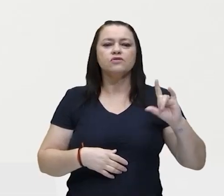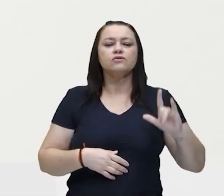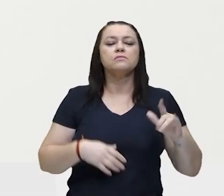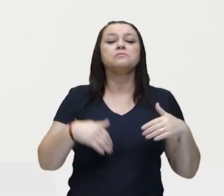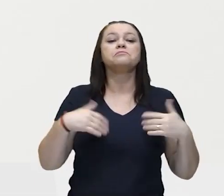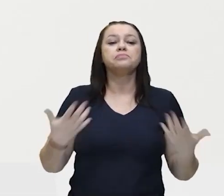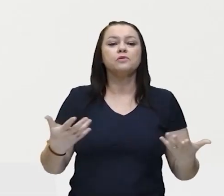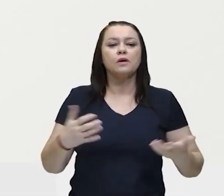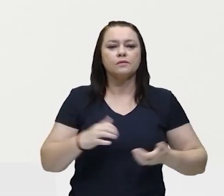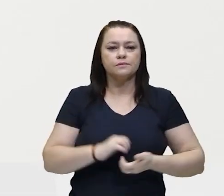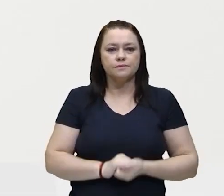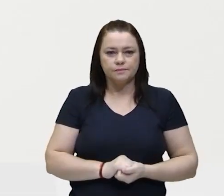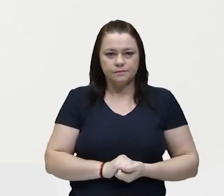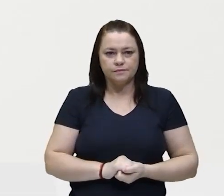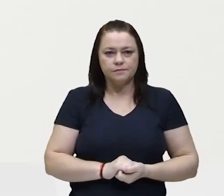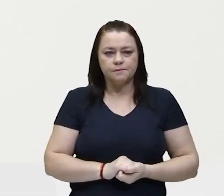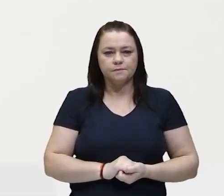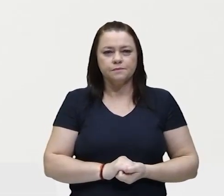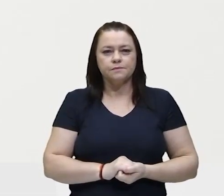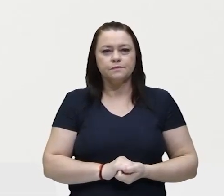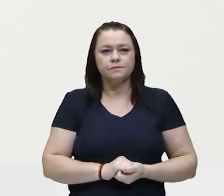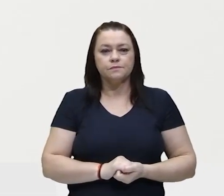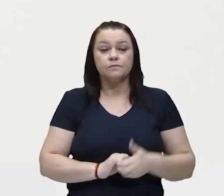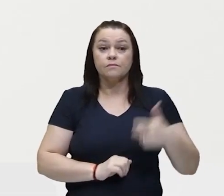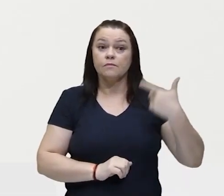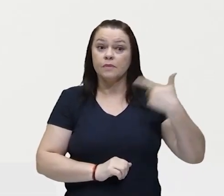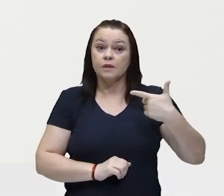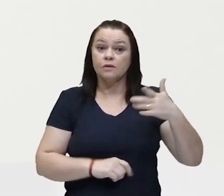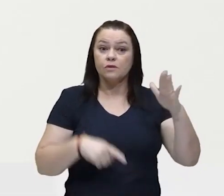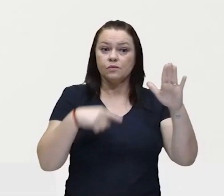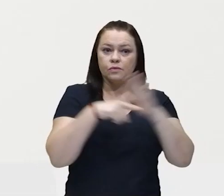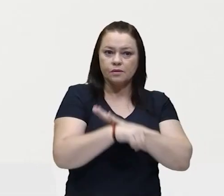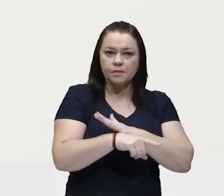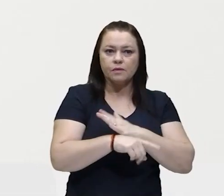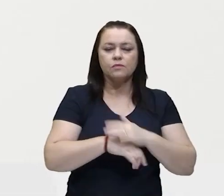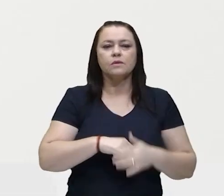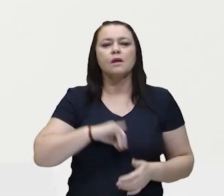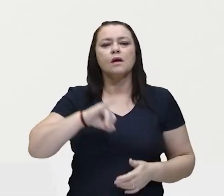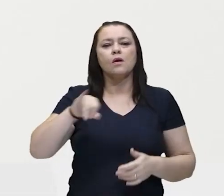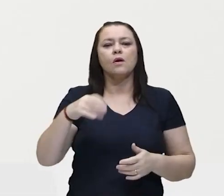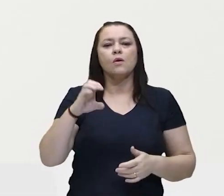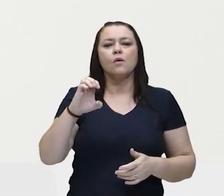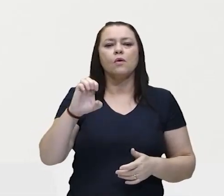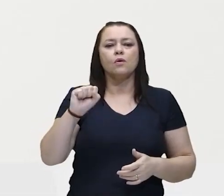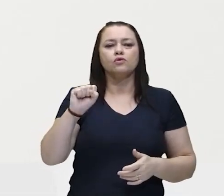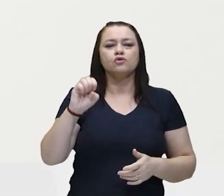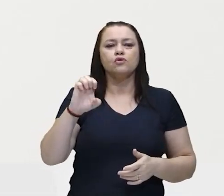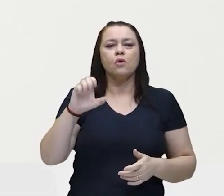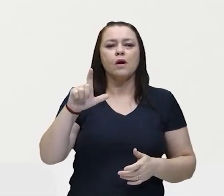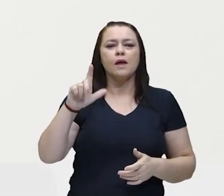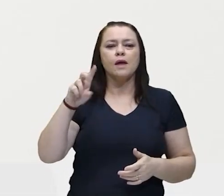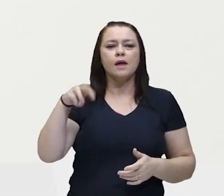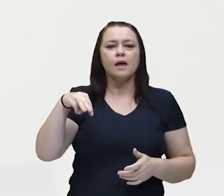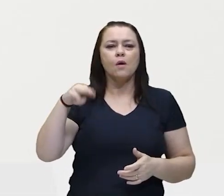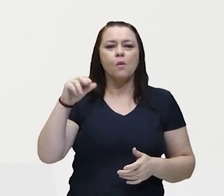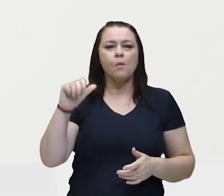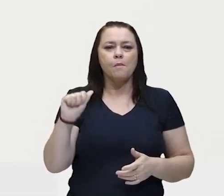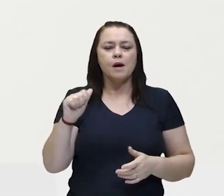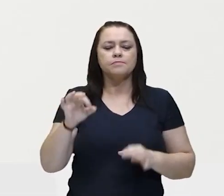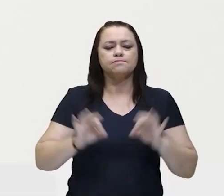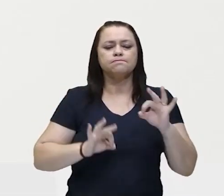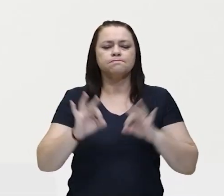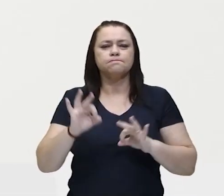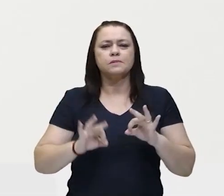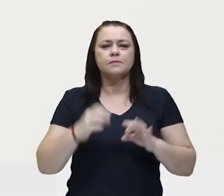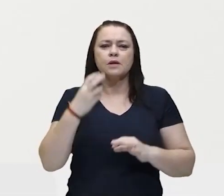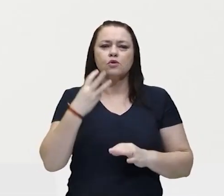centímetros. Exercitando o número 2. Joelma preparou 3 litros de suco para